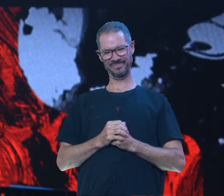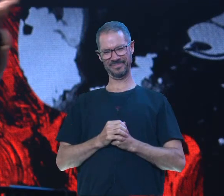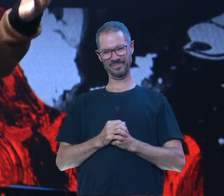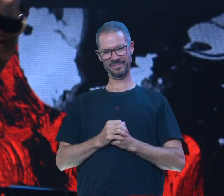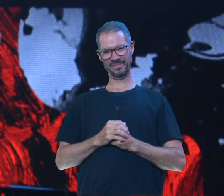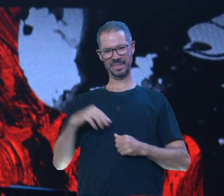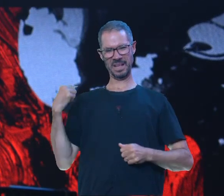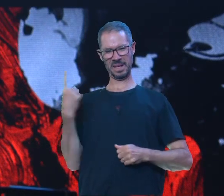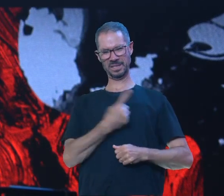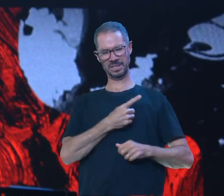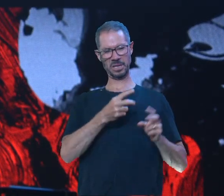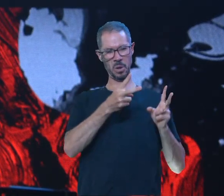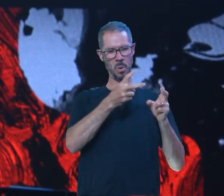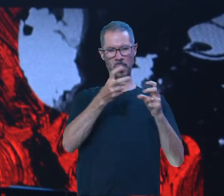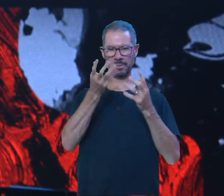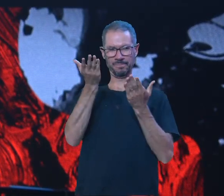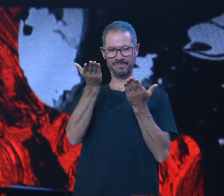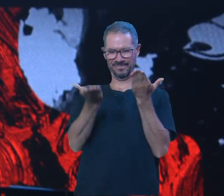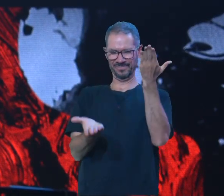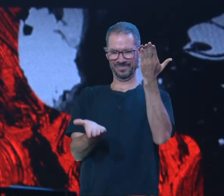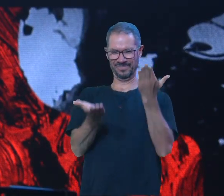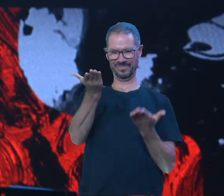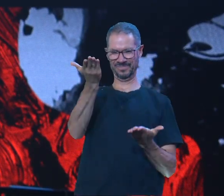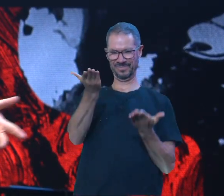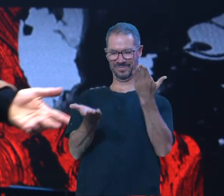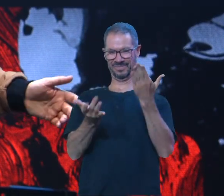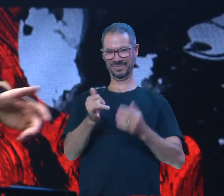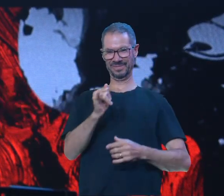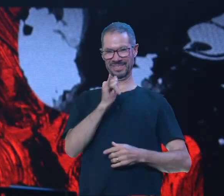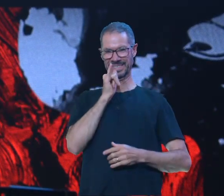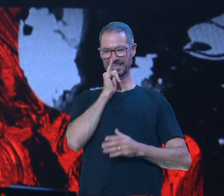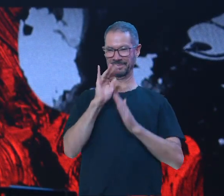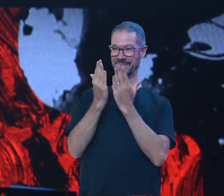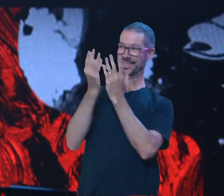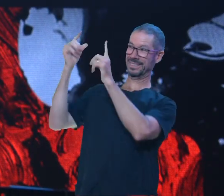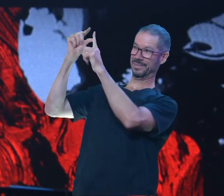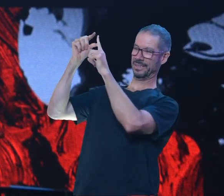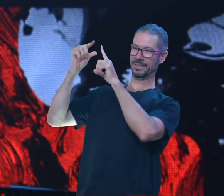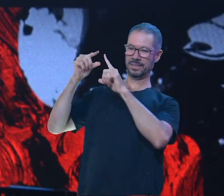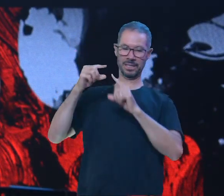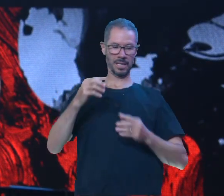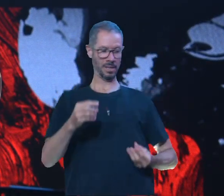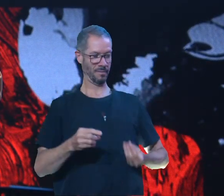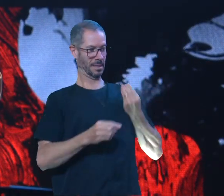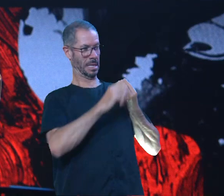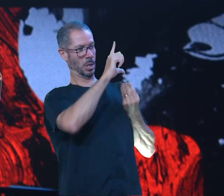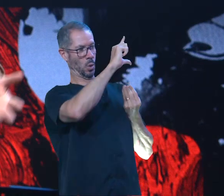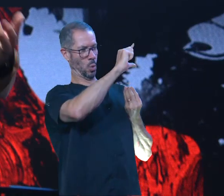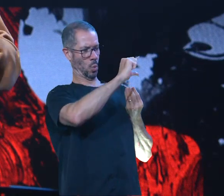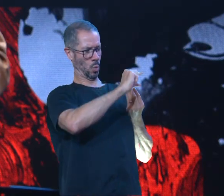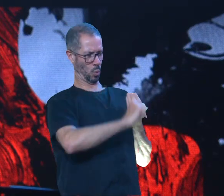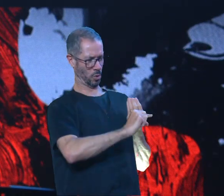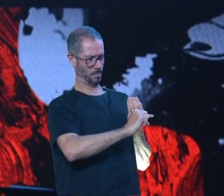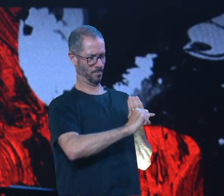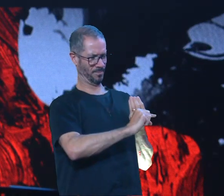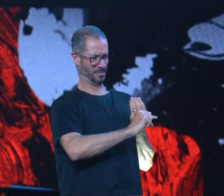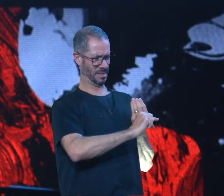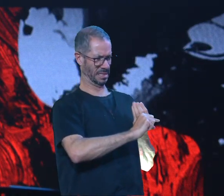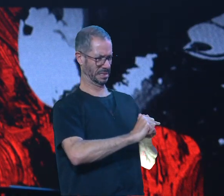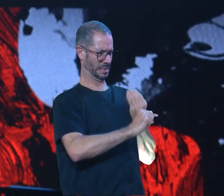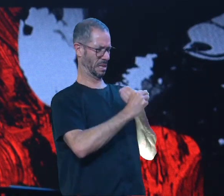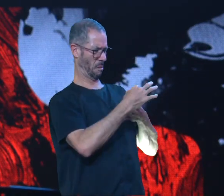E quando a gente olha para essa balança, por exemplo, a palavra vai dizer que eu tenho que diminuir para ele crescer, que eu preciso morrer para mim